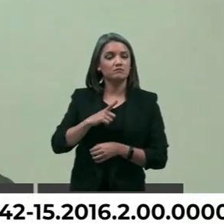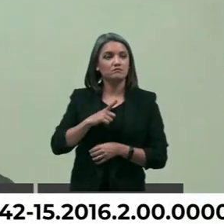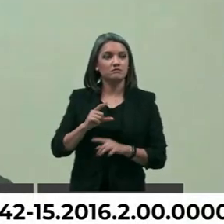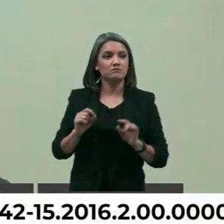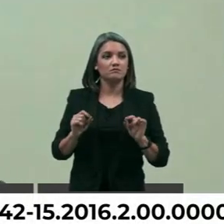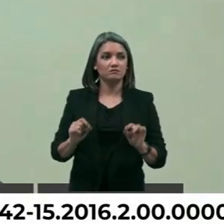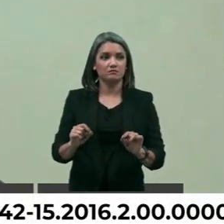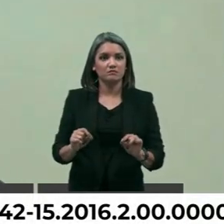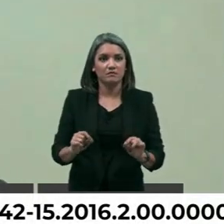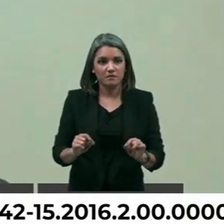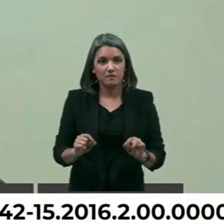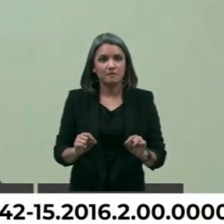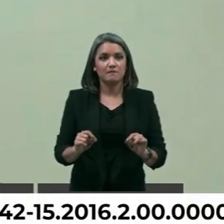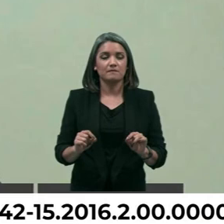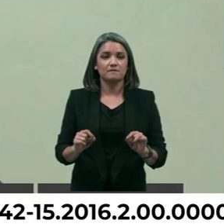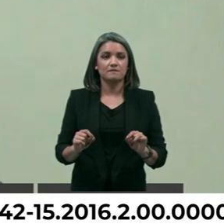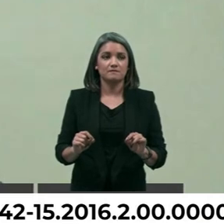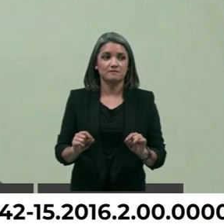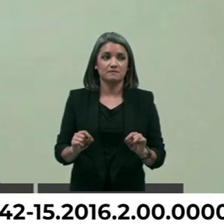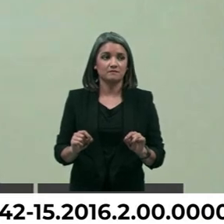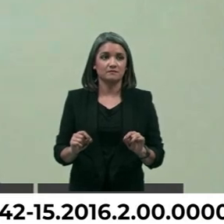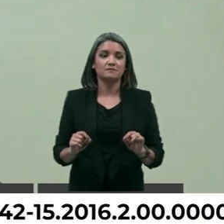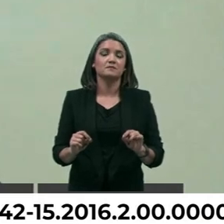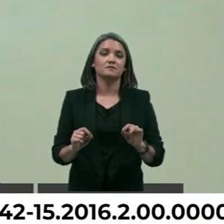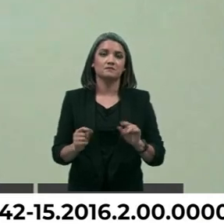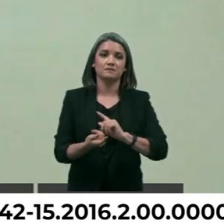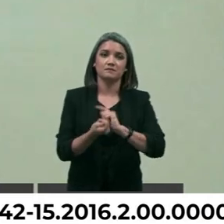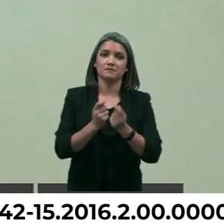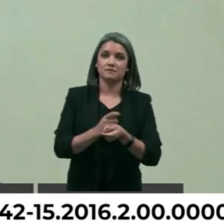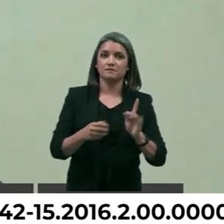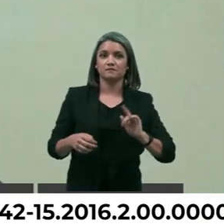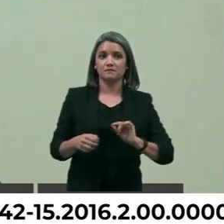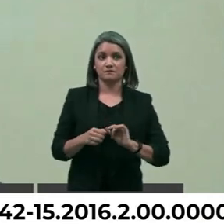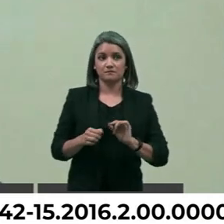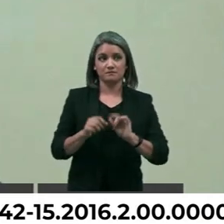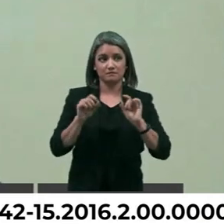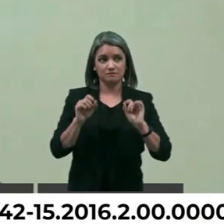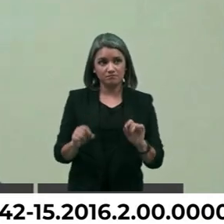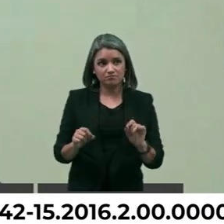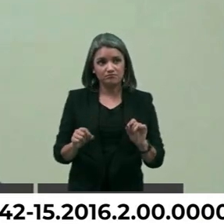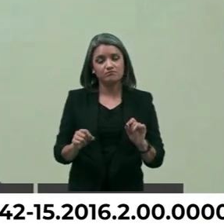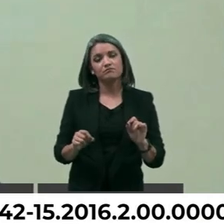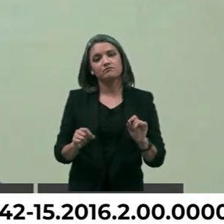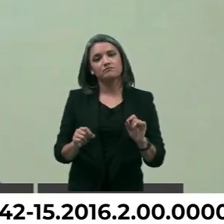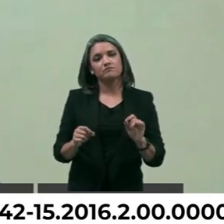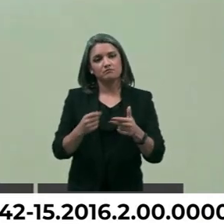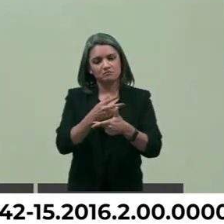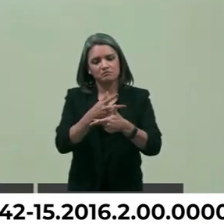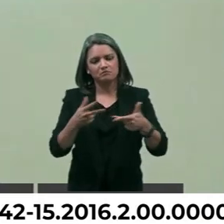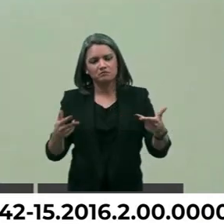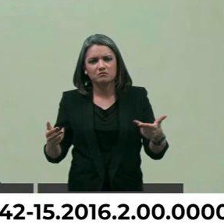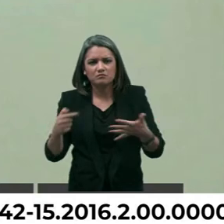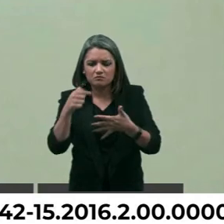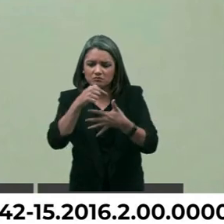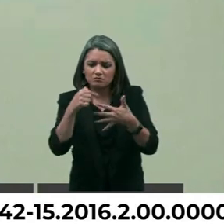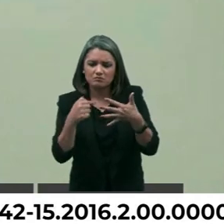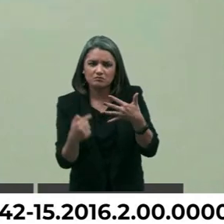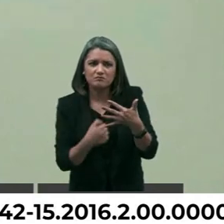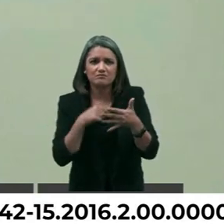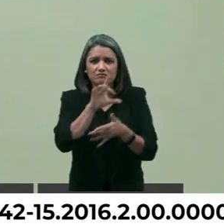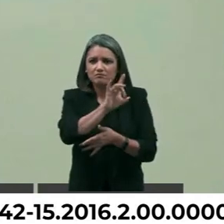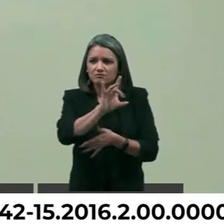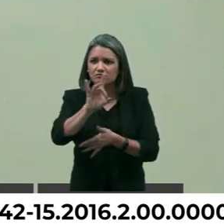realizada de forma paulatina e adequada às contingências e particularidades observadas caso a